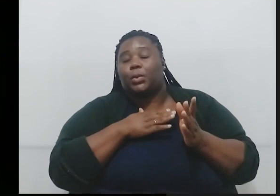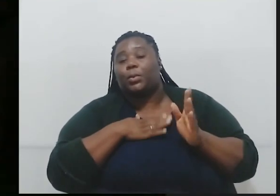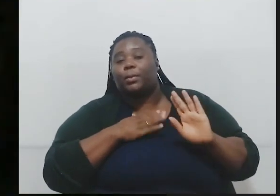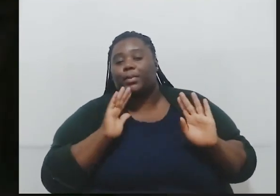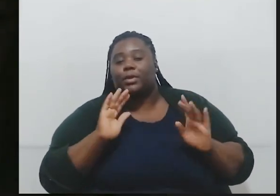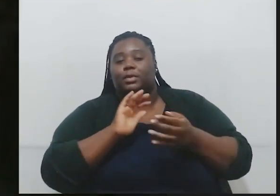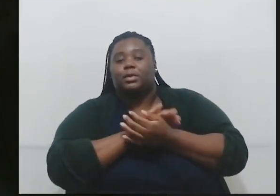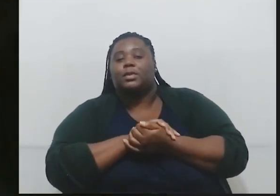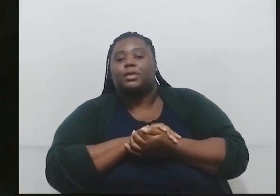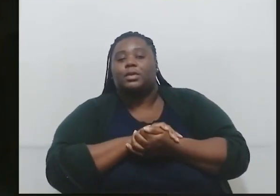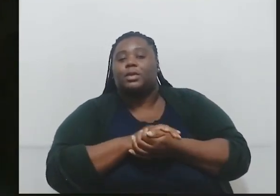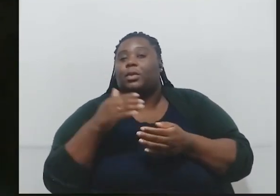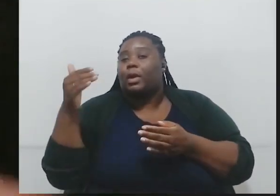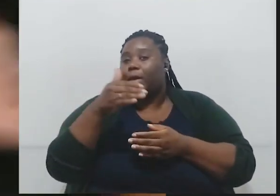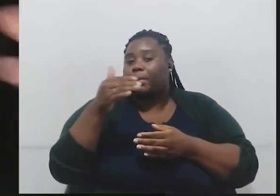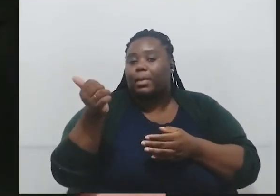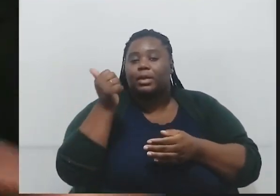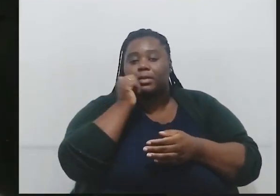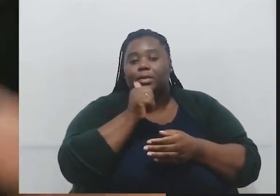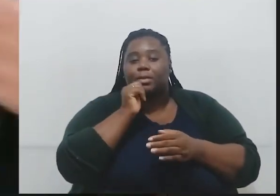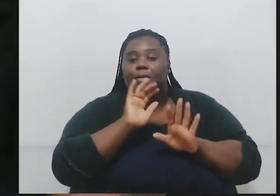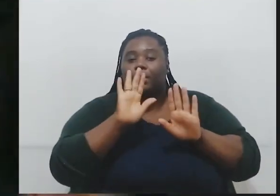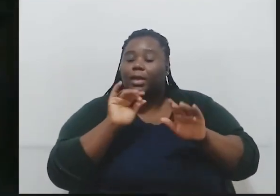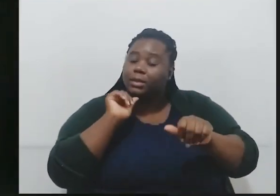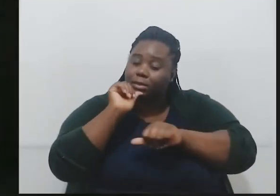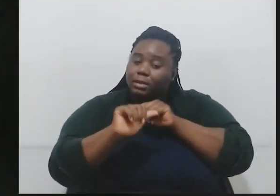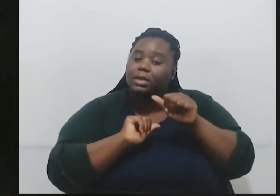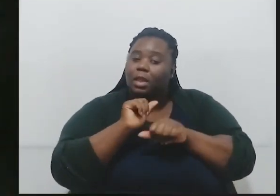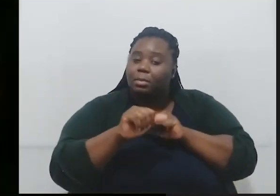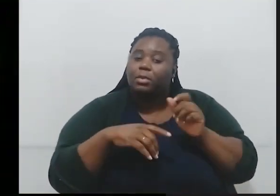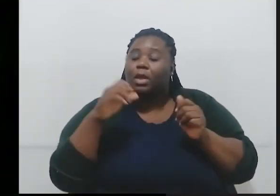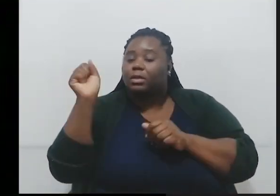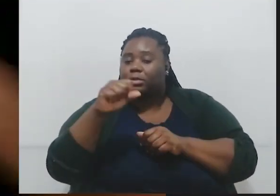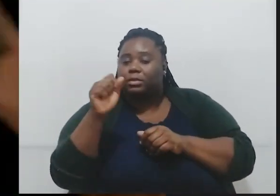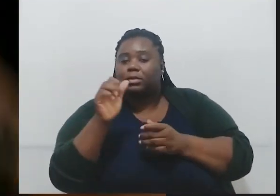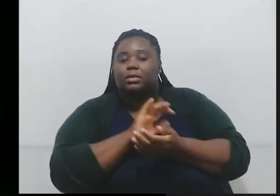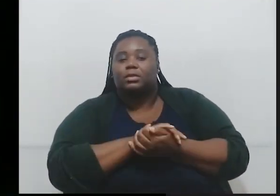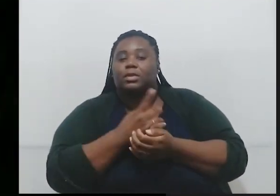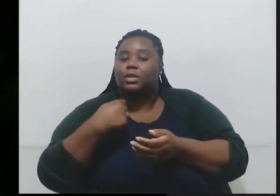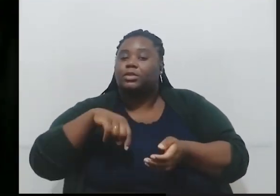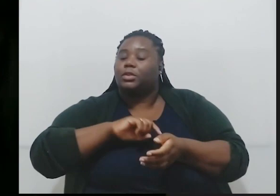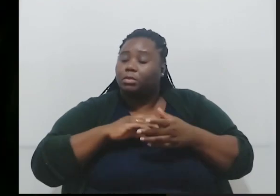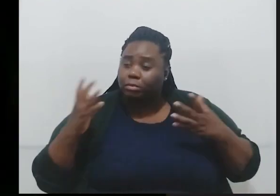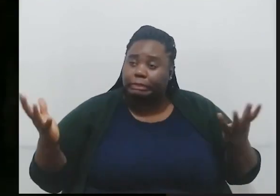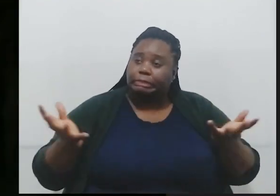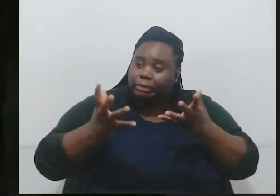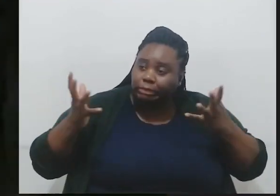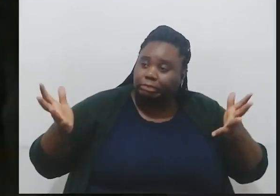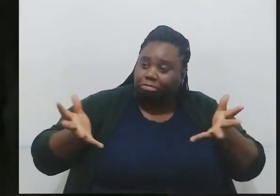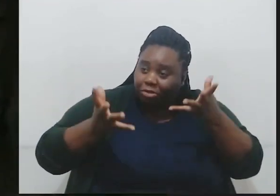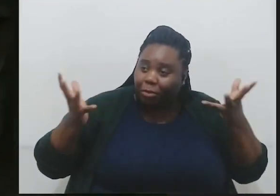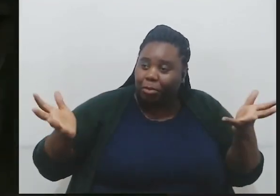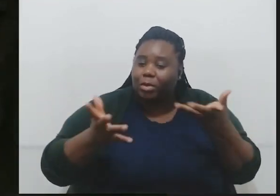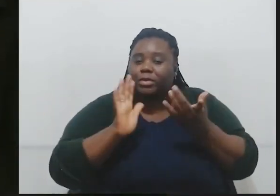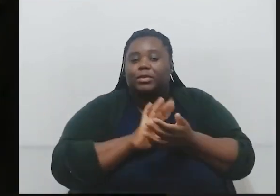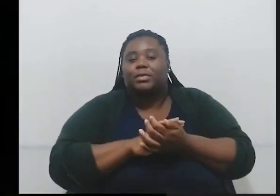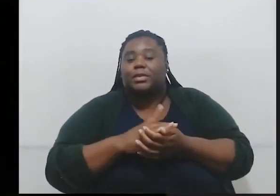até, assim, acho que como a gente está cavando muito, né, bravamente, com